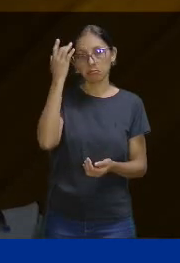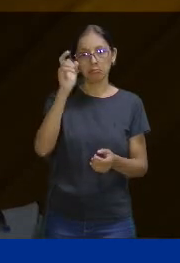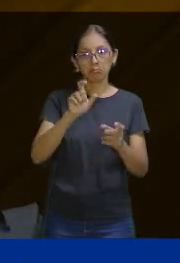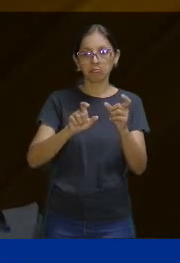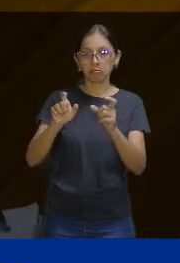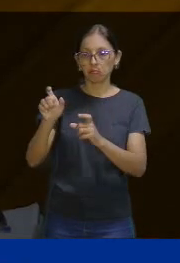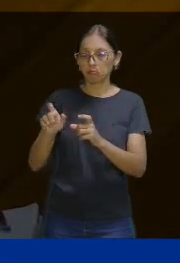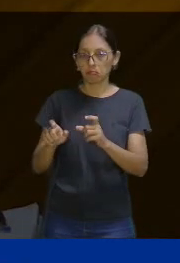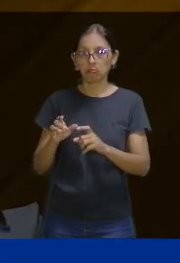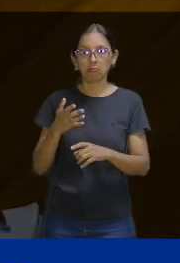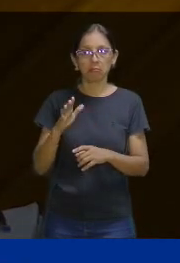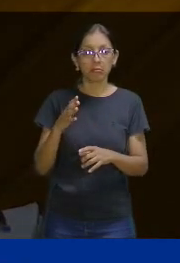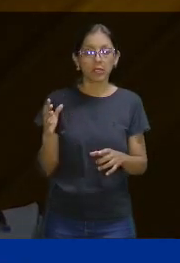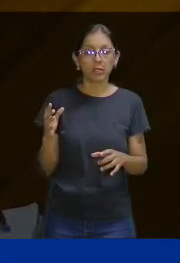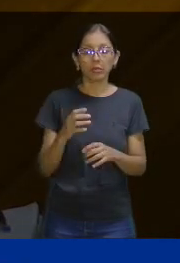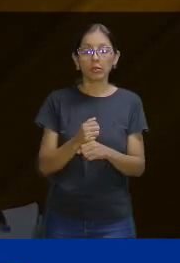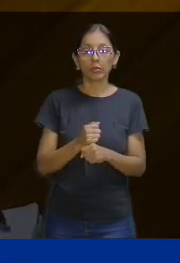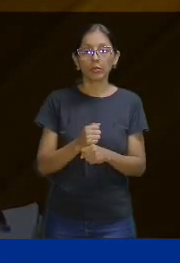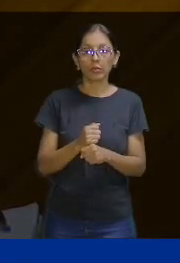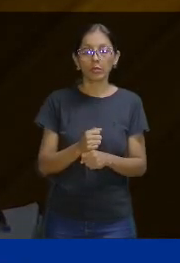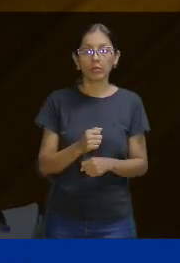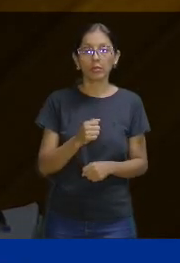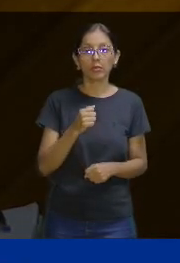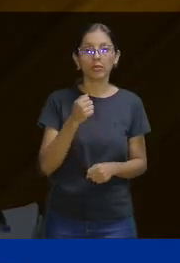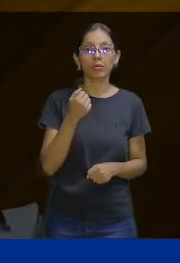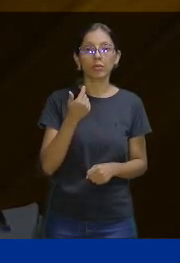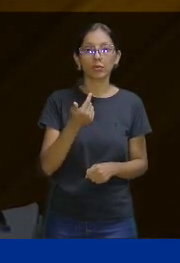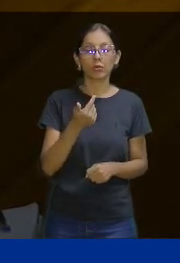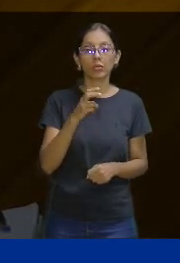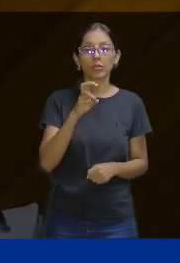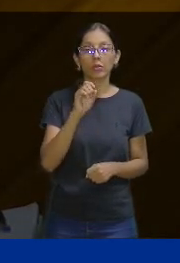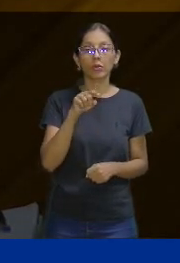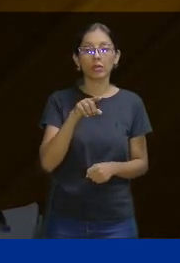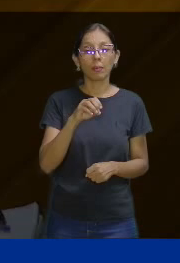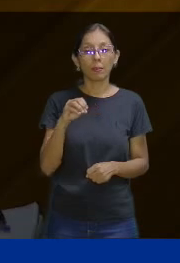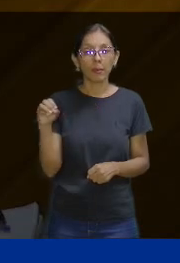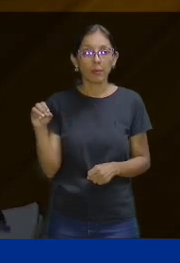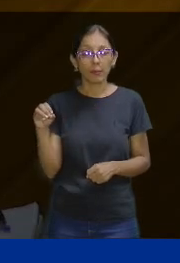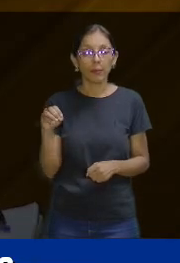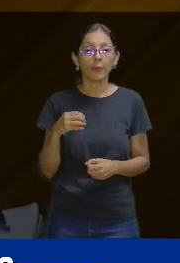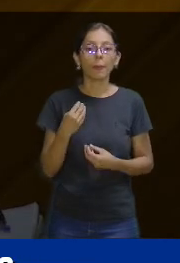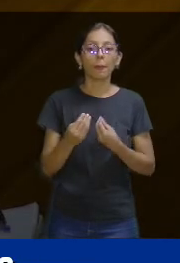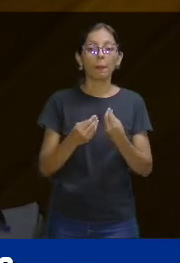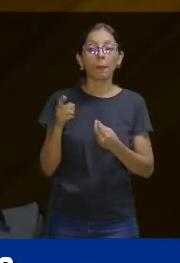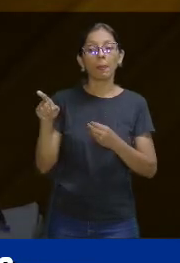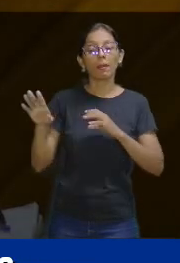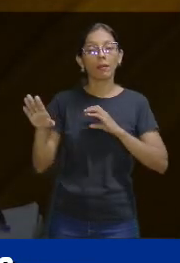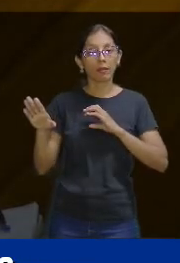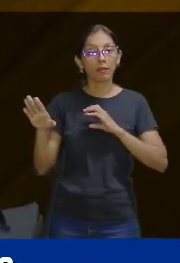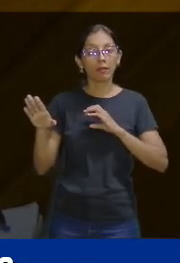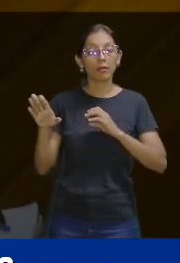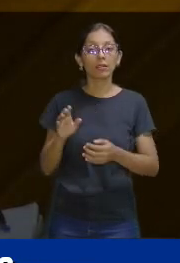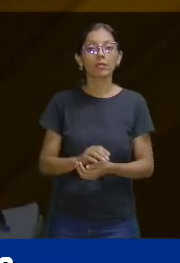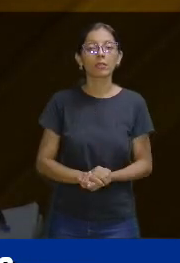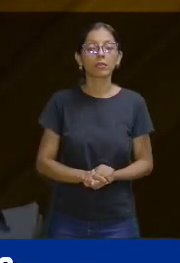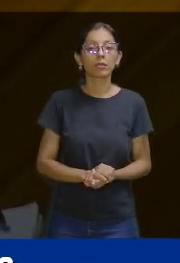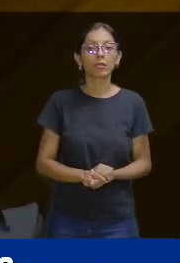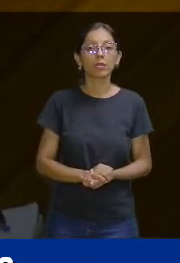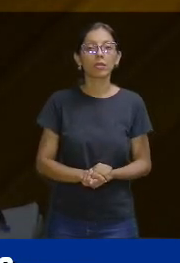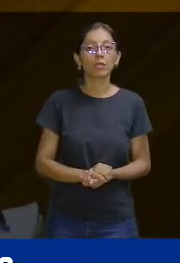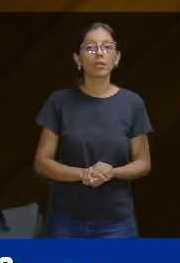aproximadamente. Foram contratados mais de 1 milhão de santinhos pelo candidato. E, além da